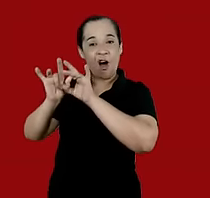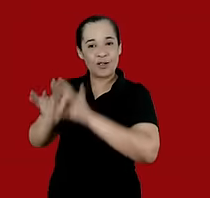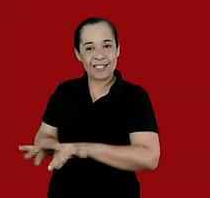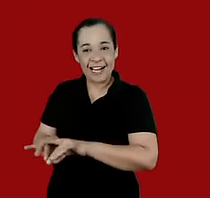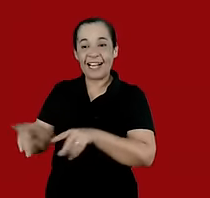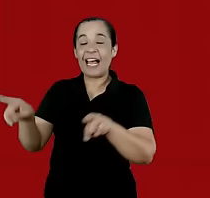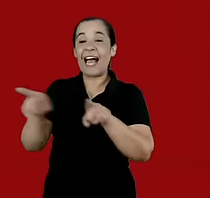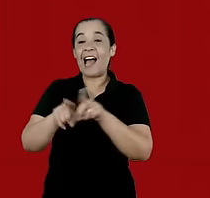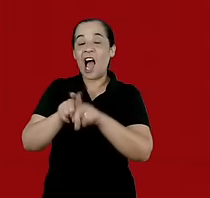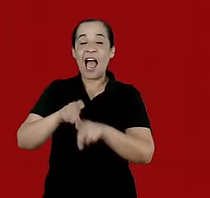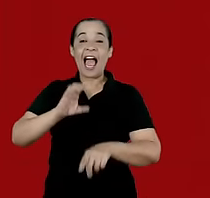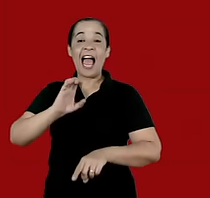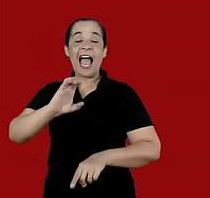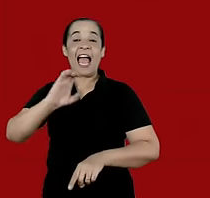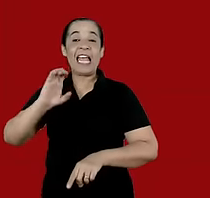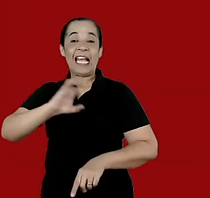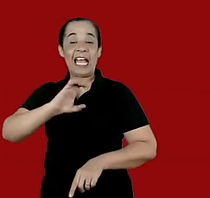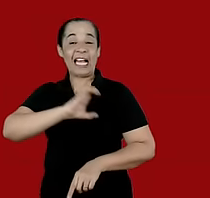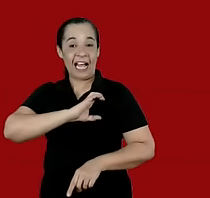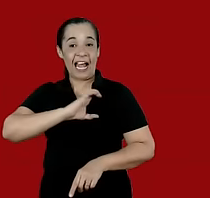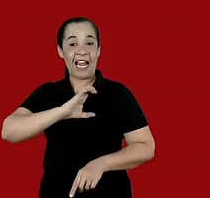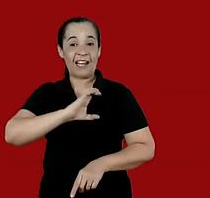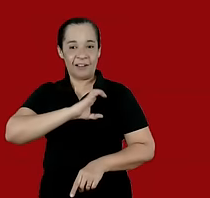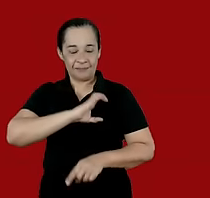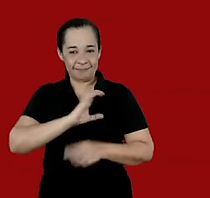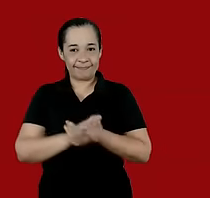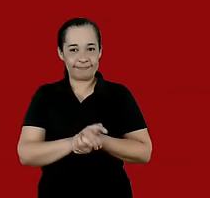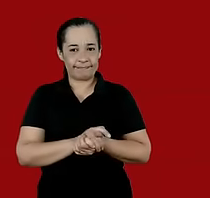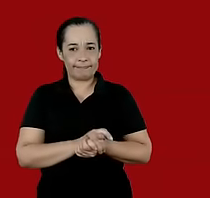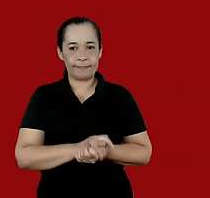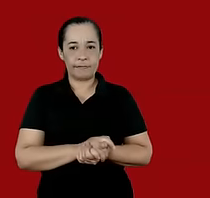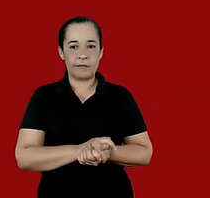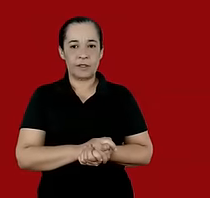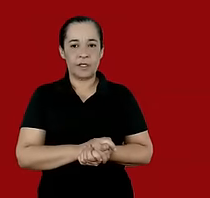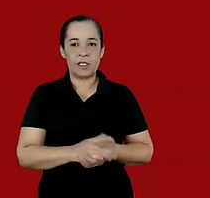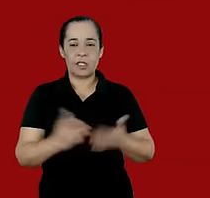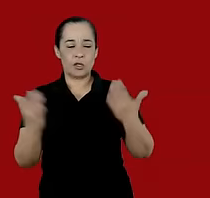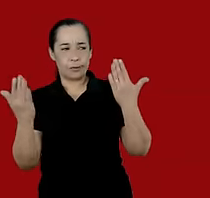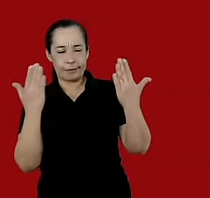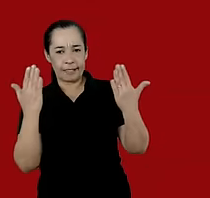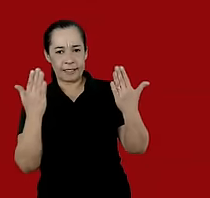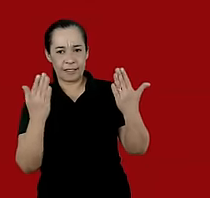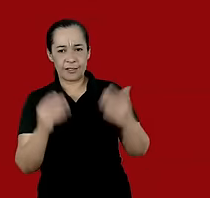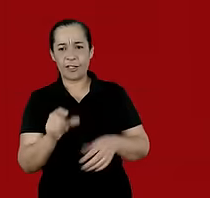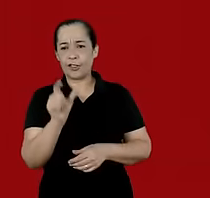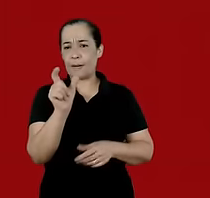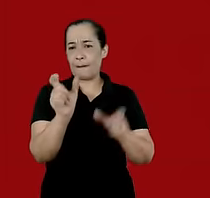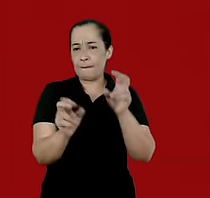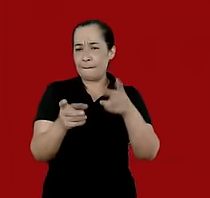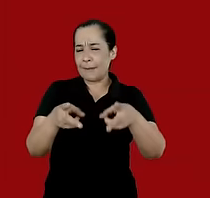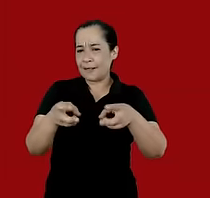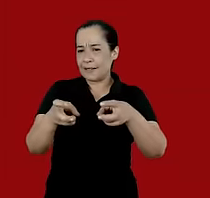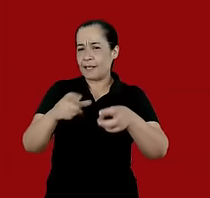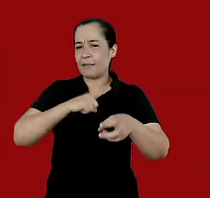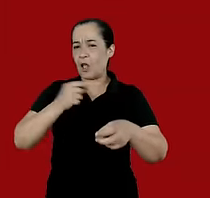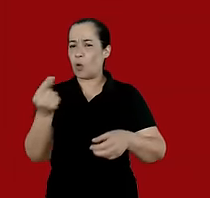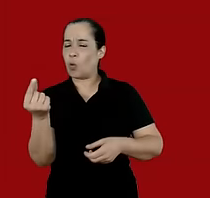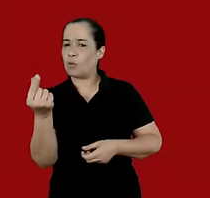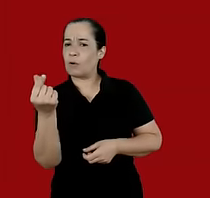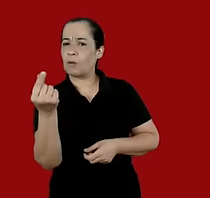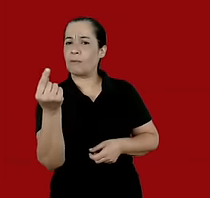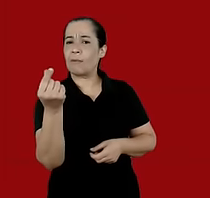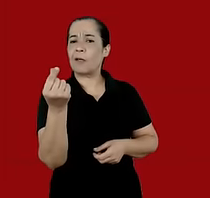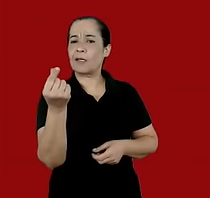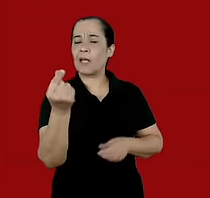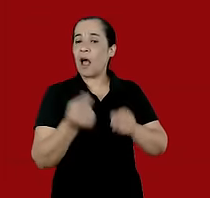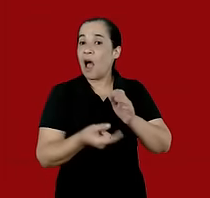daí vai vir uma desinflação muito grande né ao contrário quando a gente olha os etfs que eles eles tendem a precificar um pouco eh antecipar um pouco